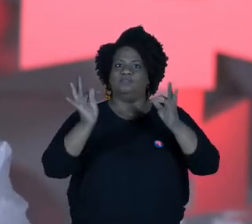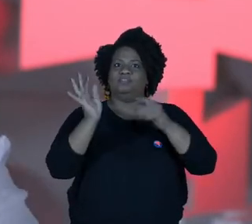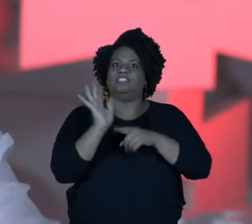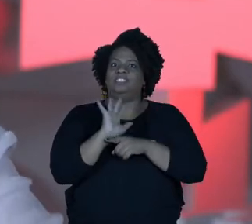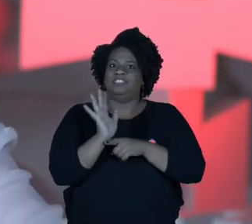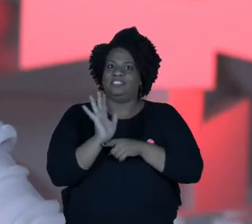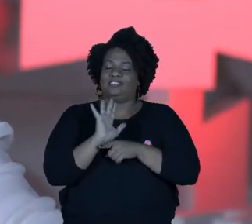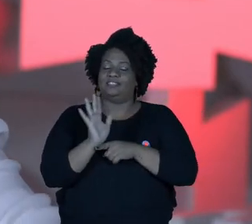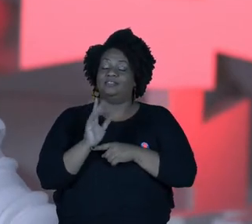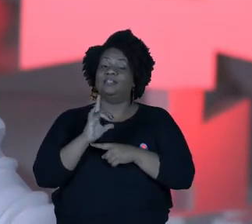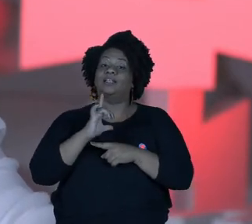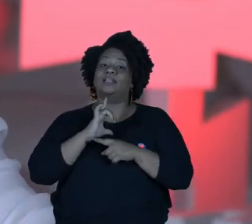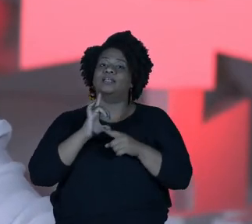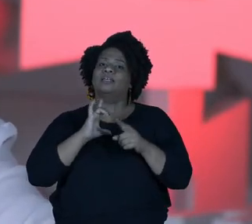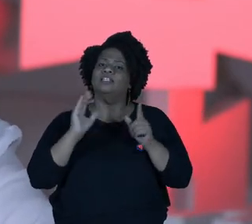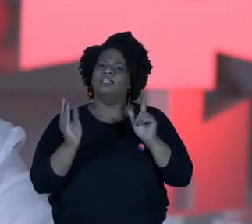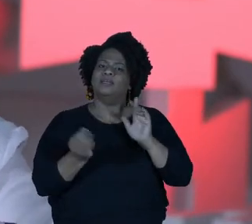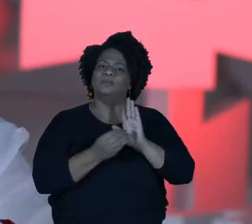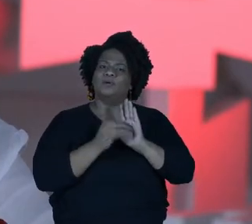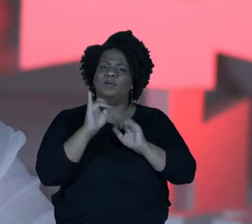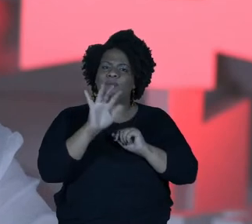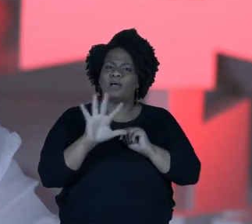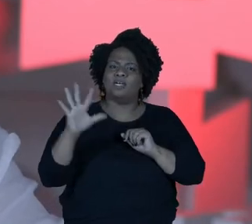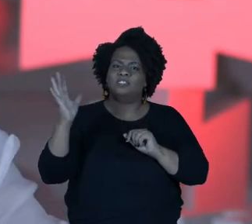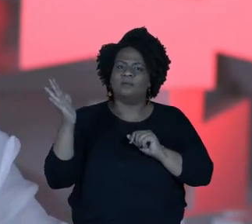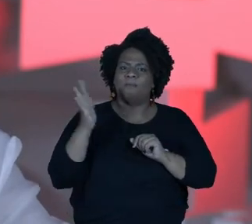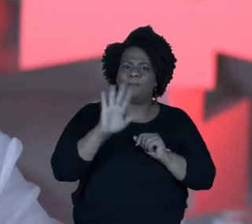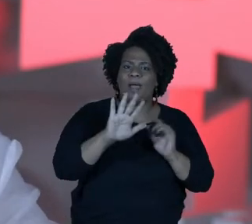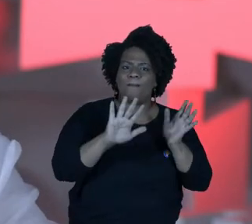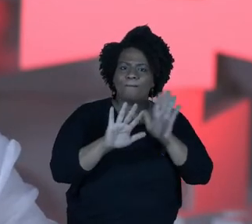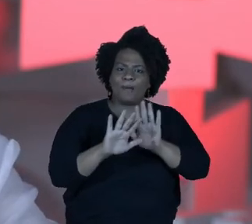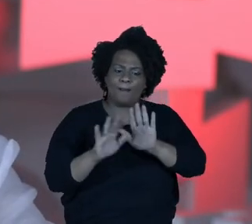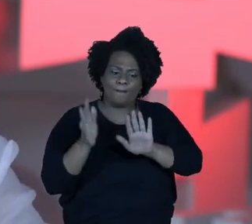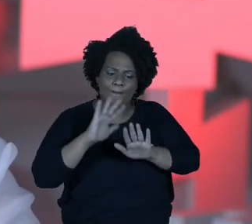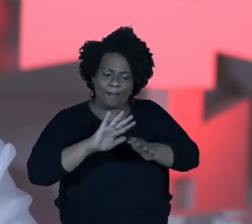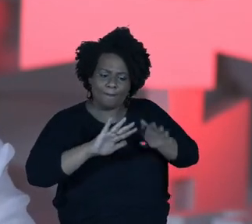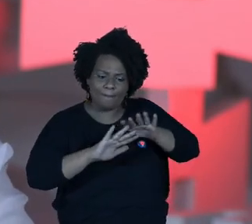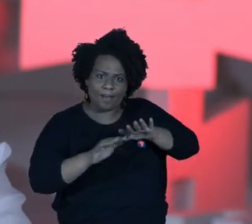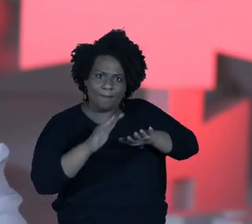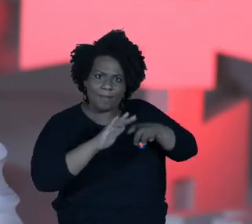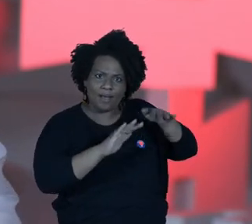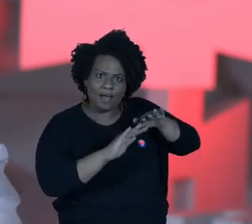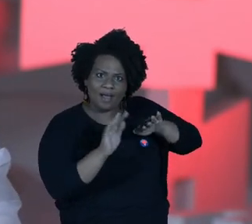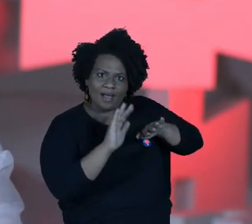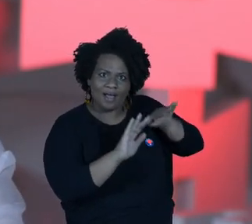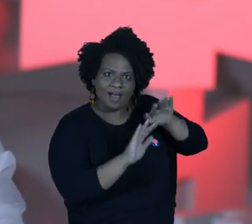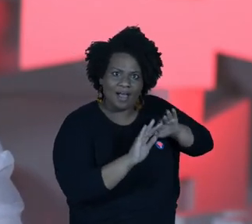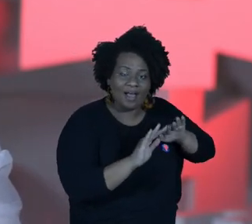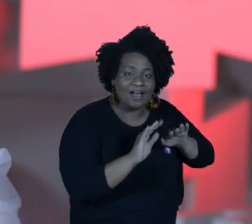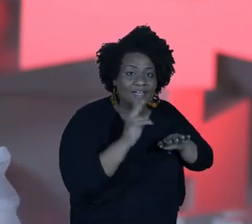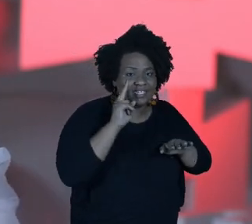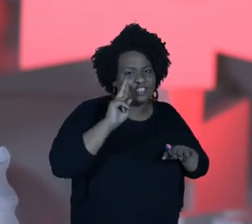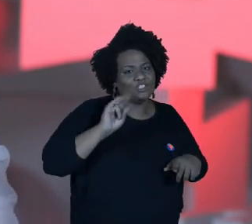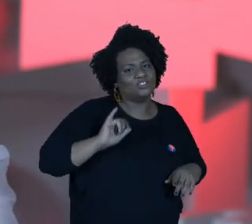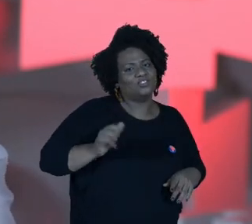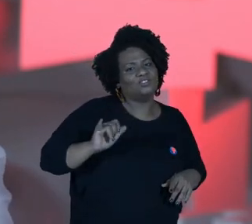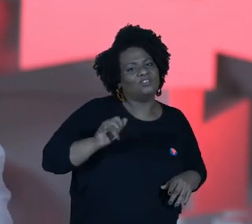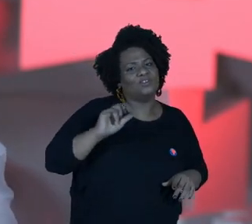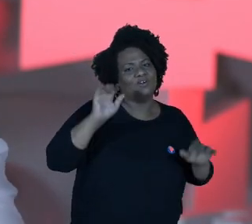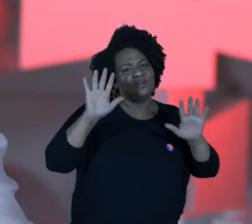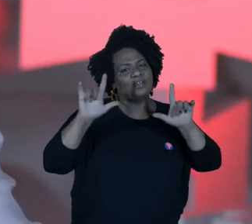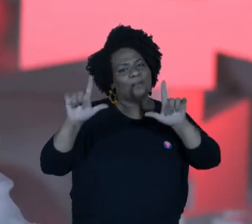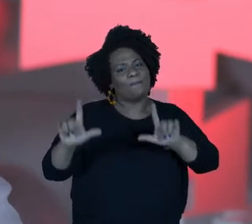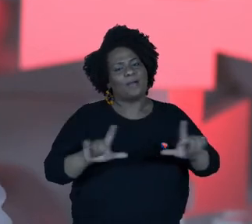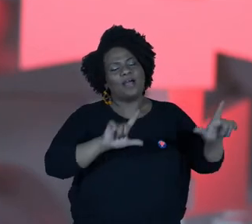ele superpõe imagens. Ele conta histórias onde aparecem dentro de um mesmo plano imagens do